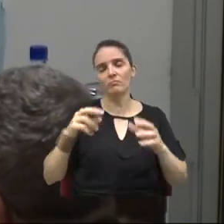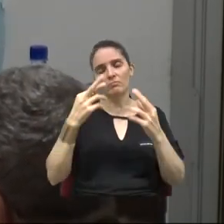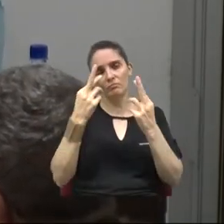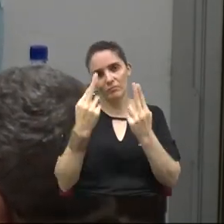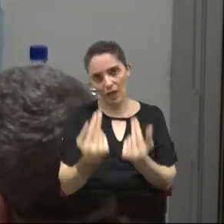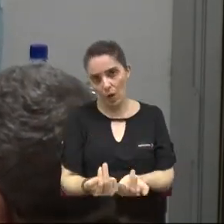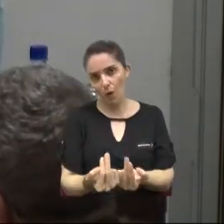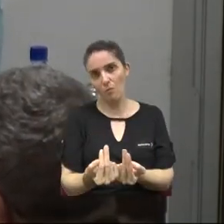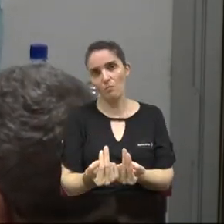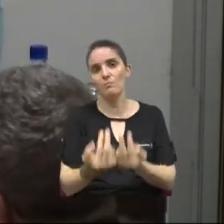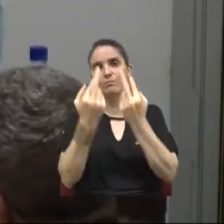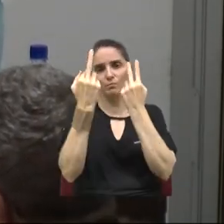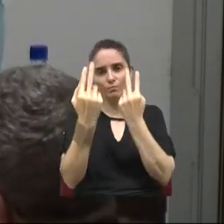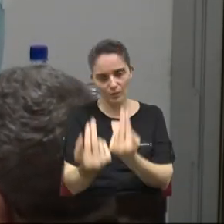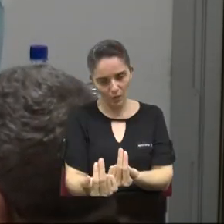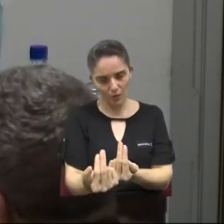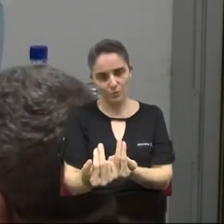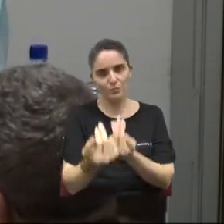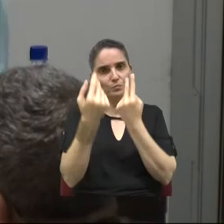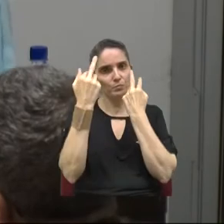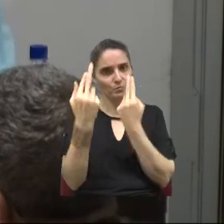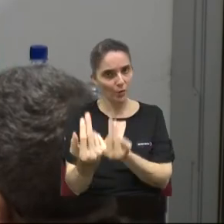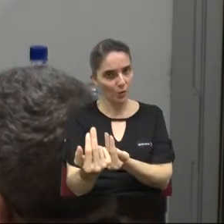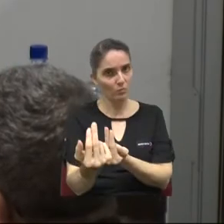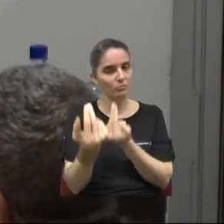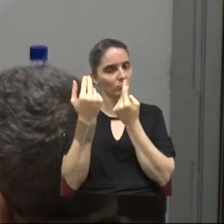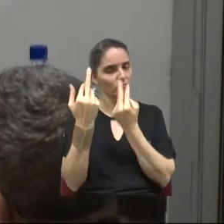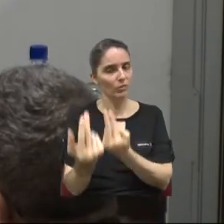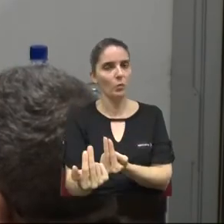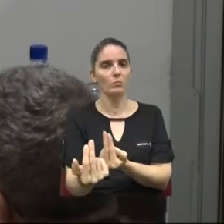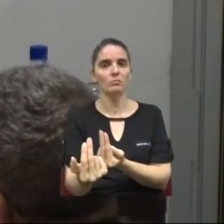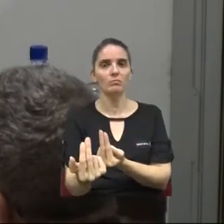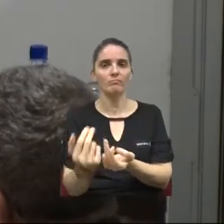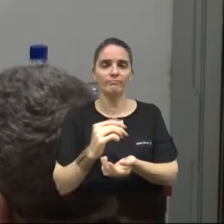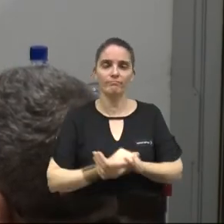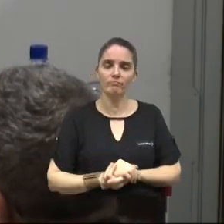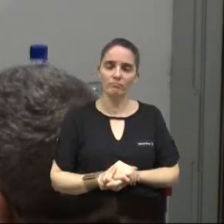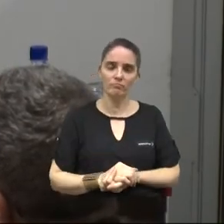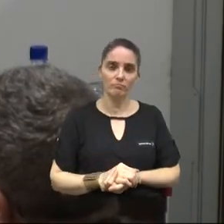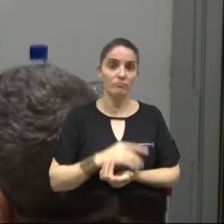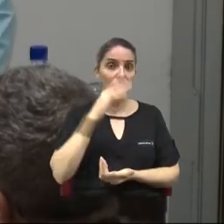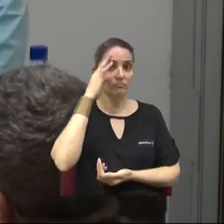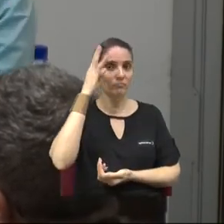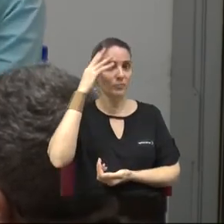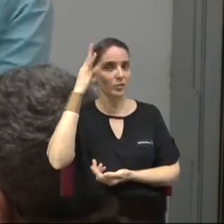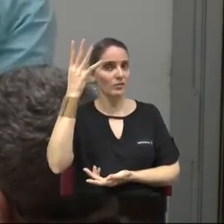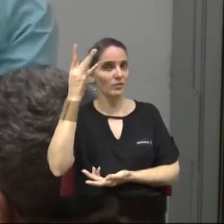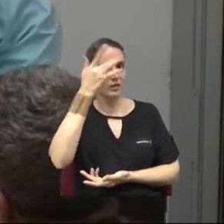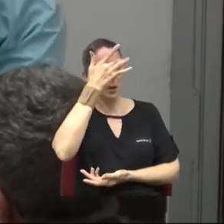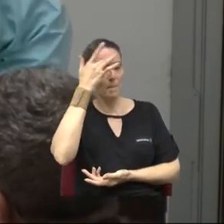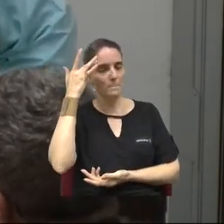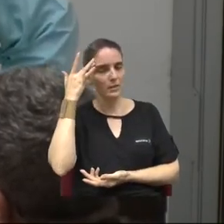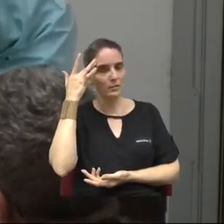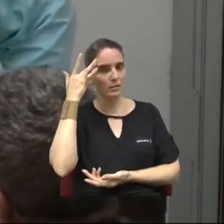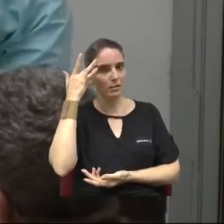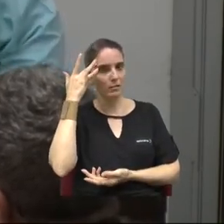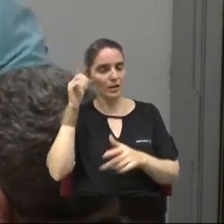atribuições a fins que forem delegadas pelo superior hierárquico. Imagina o assessor particular do prefeito.